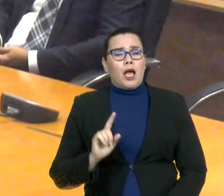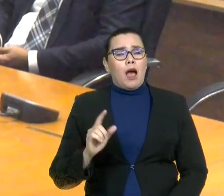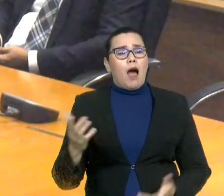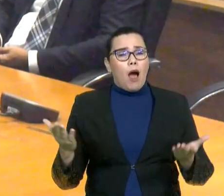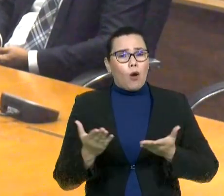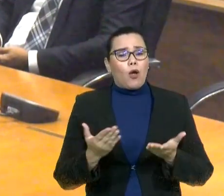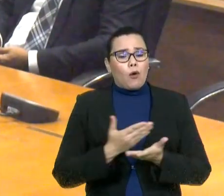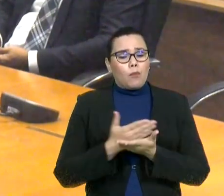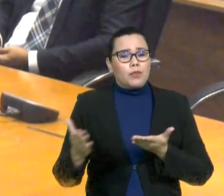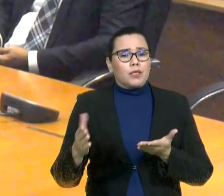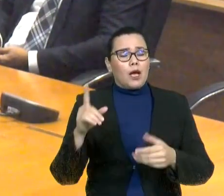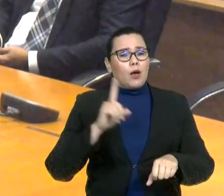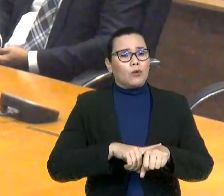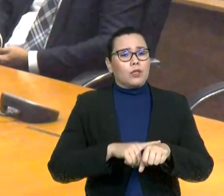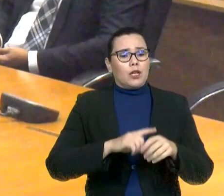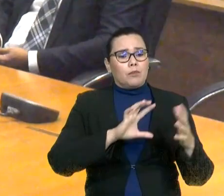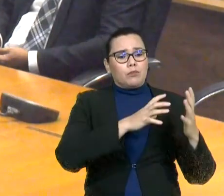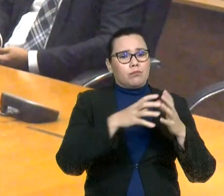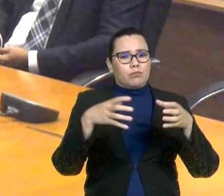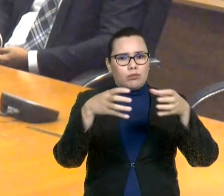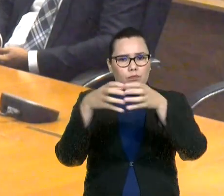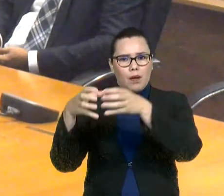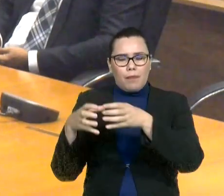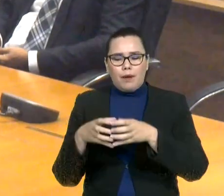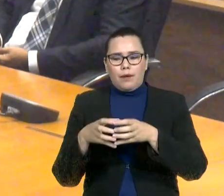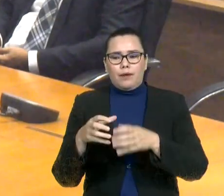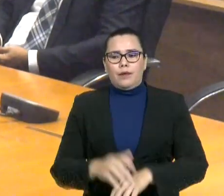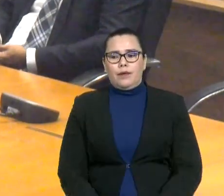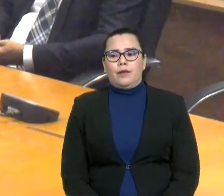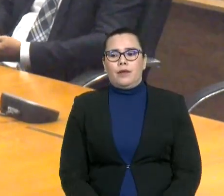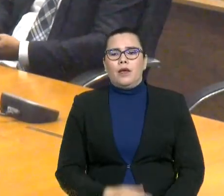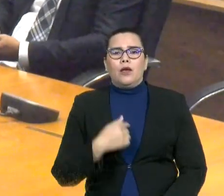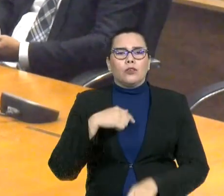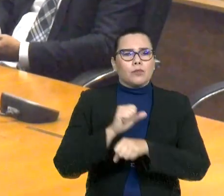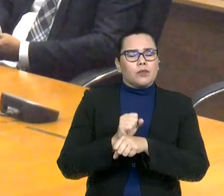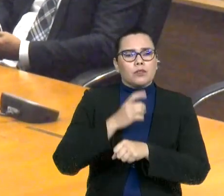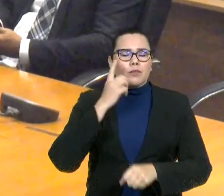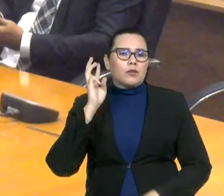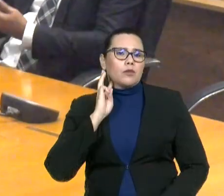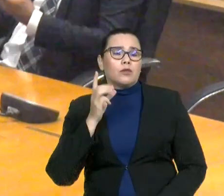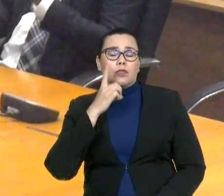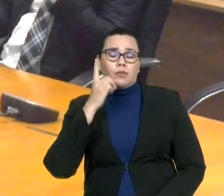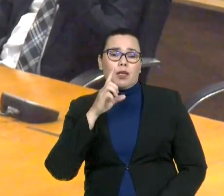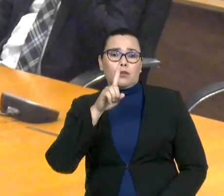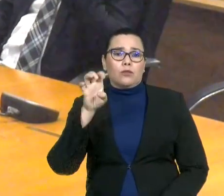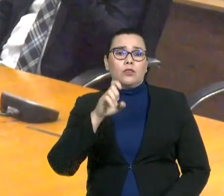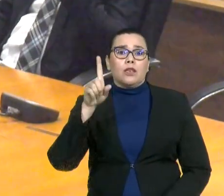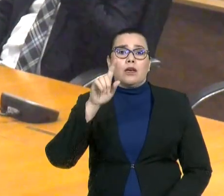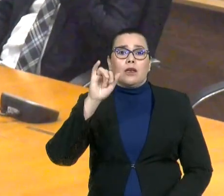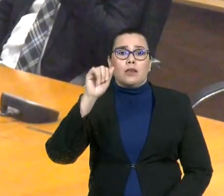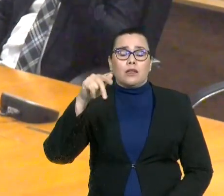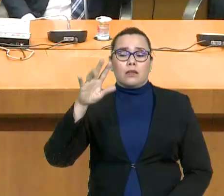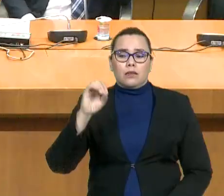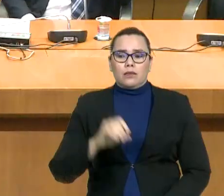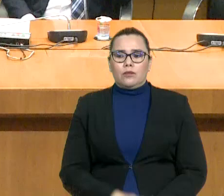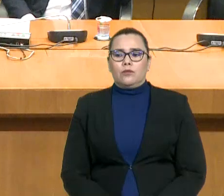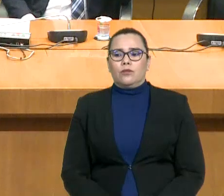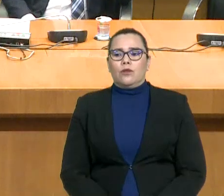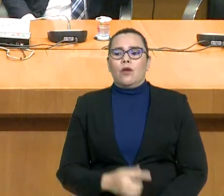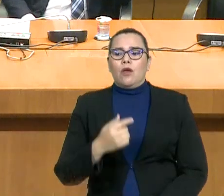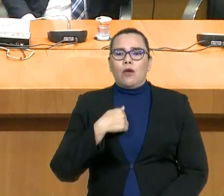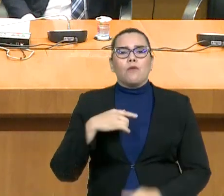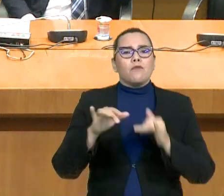o deputado Eto do Curso se desloca até a tribuna, por solicitação do deputado Zé Inácio, nosso vice-líder do governo, eu comunico que teremos uma